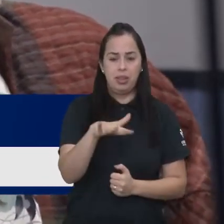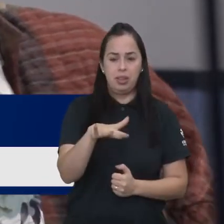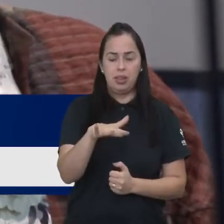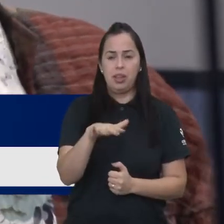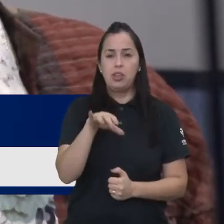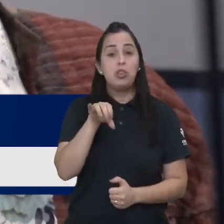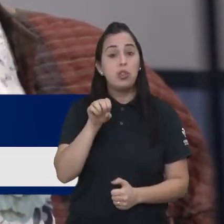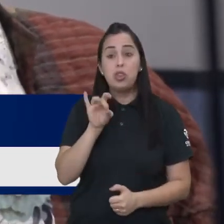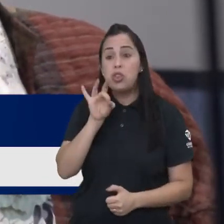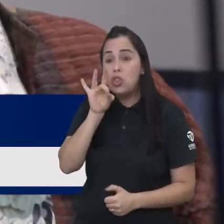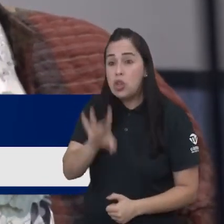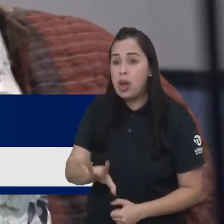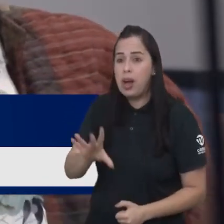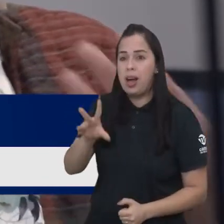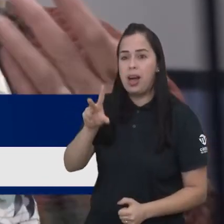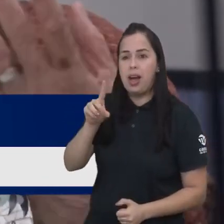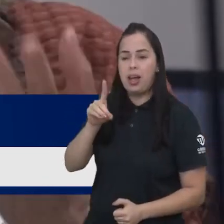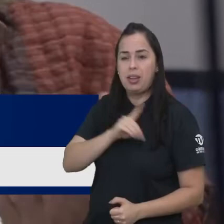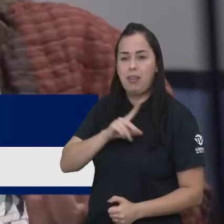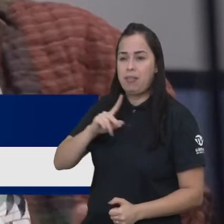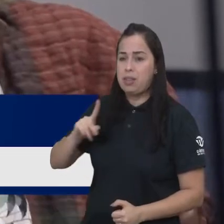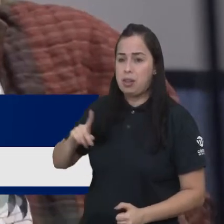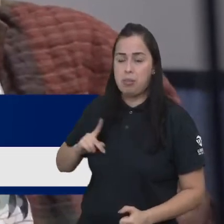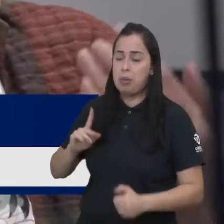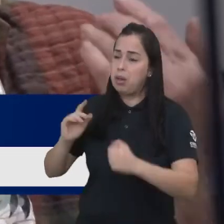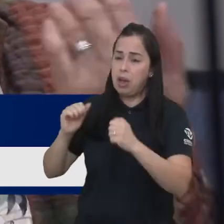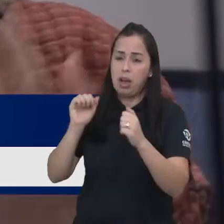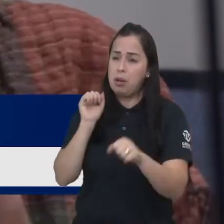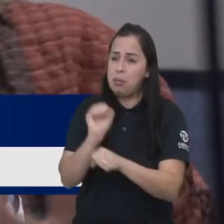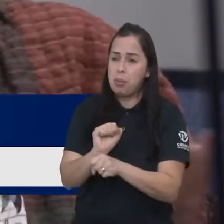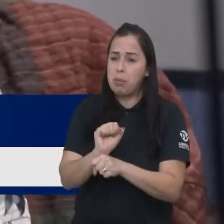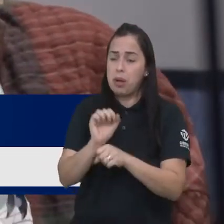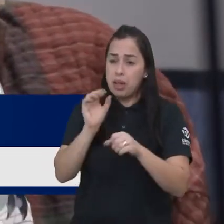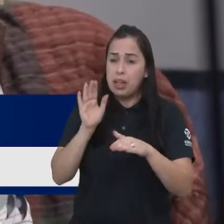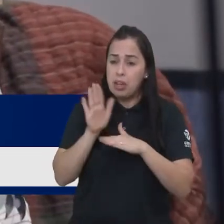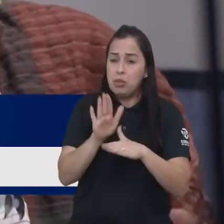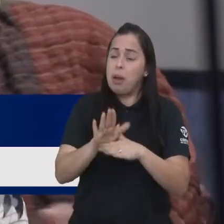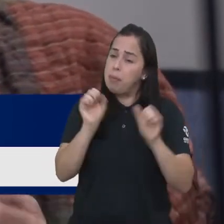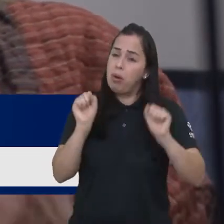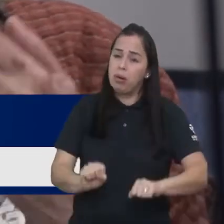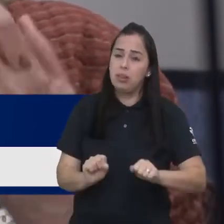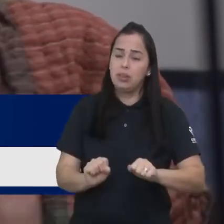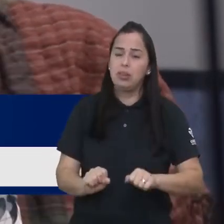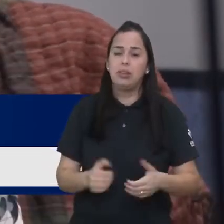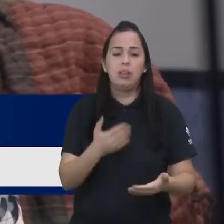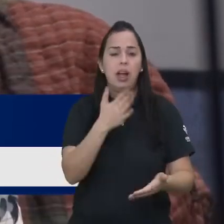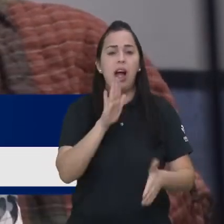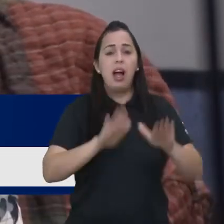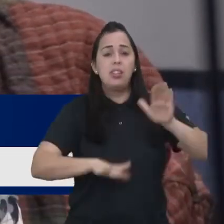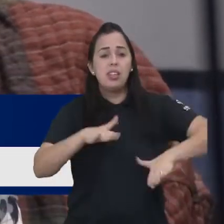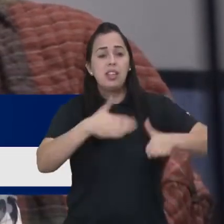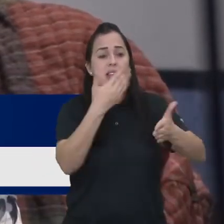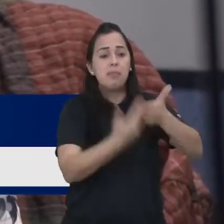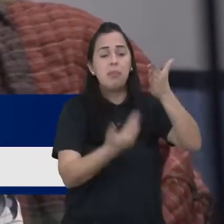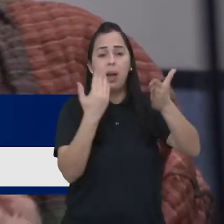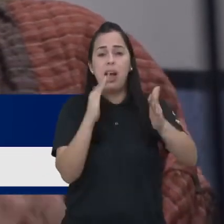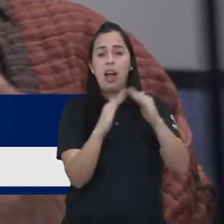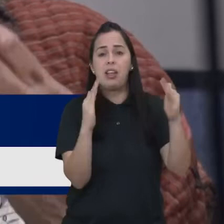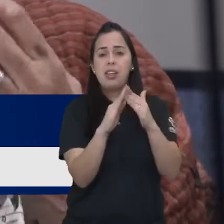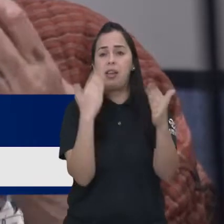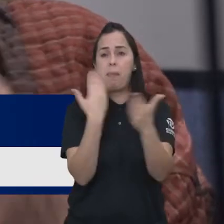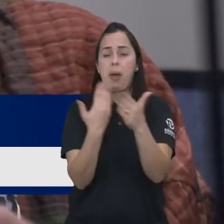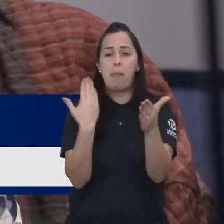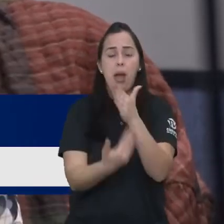meio do caminho é a defensoria, porque advogado de graça não tem, não tem nada, então acabam perdendo as casas